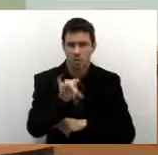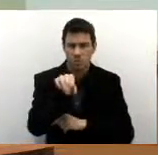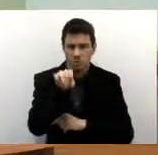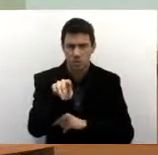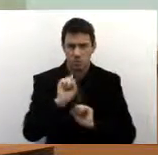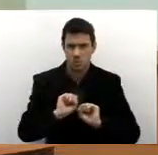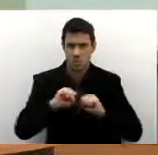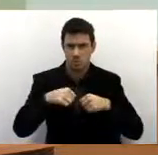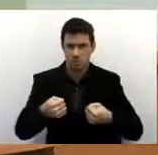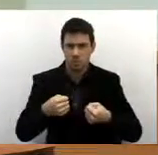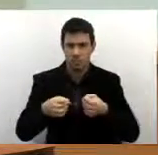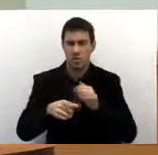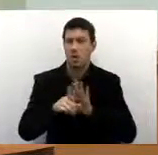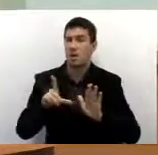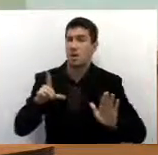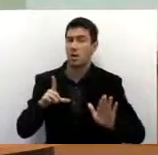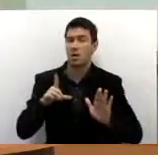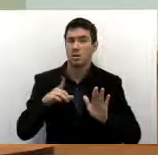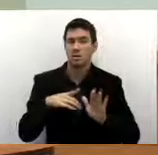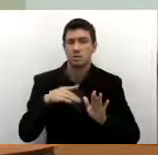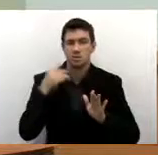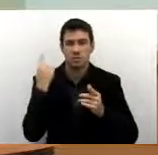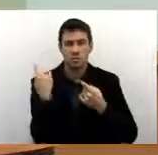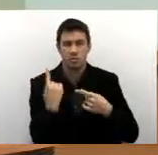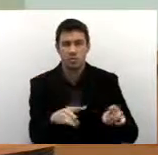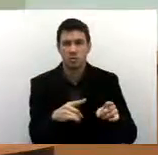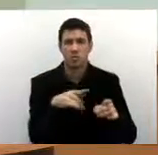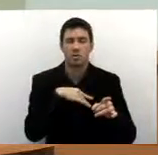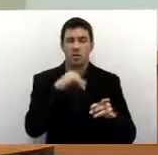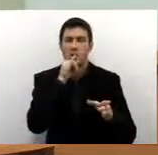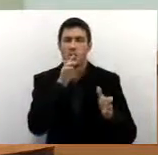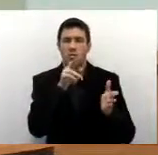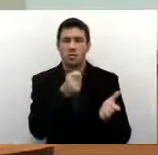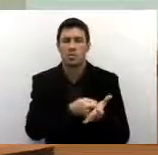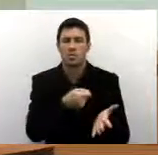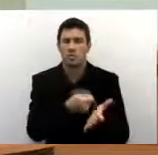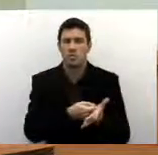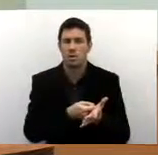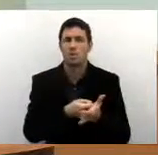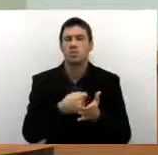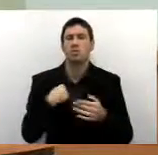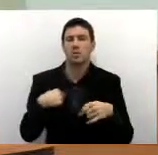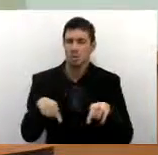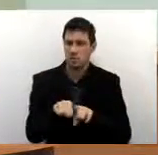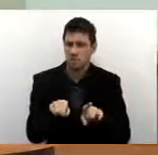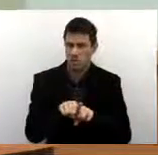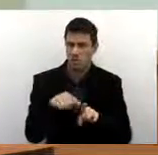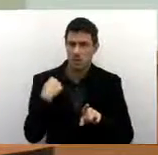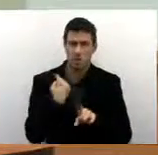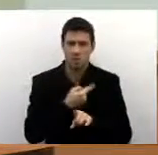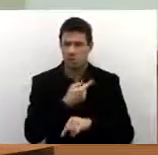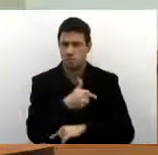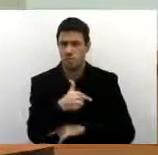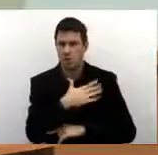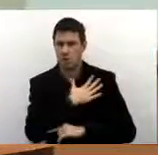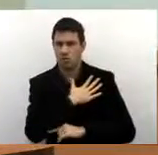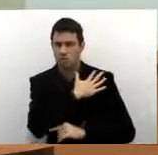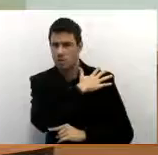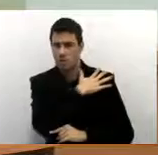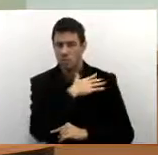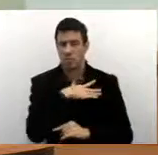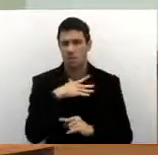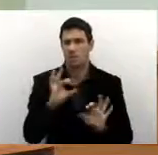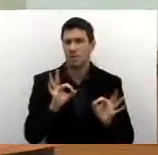agiu antirregimentalmente, autoritariamente. Nós não estamos aqui numa ditadura militar. Aqui é uma